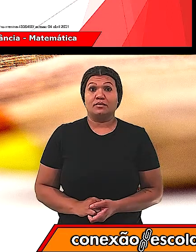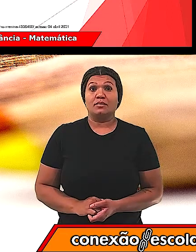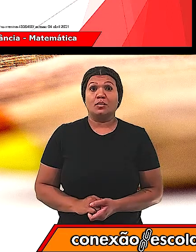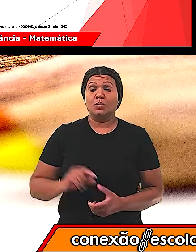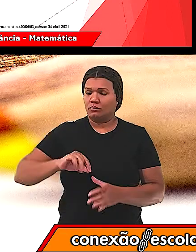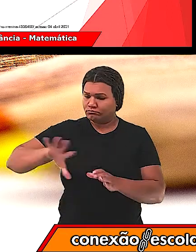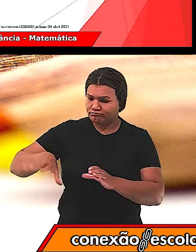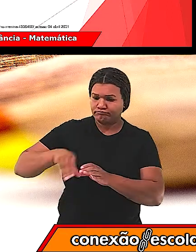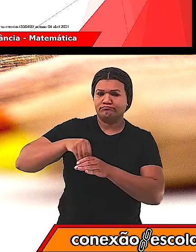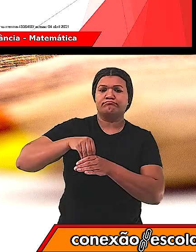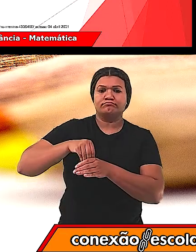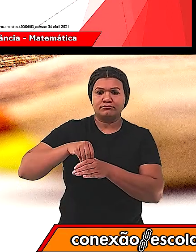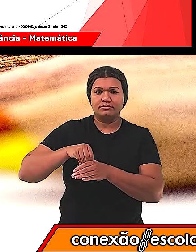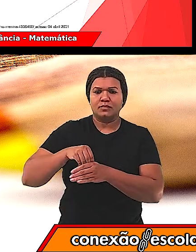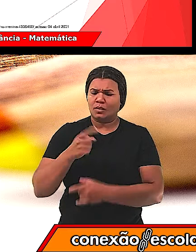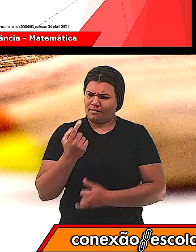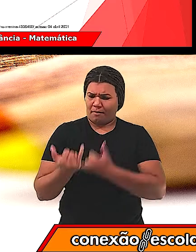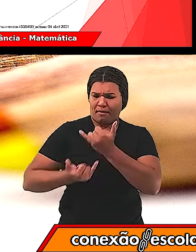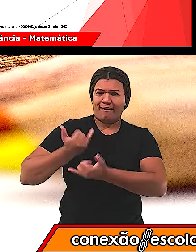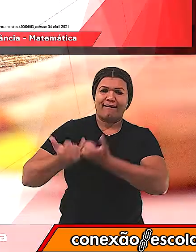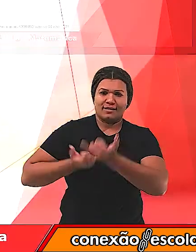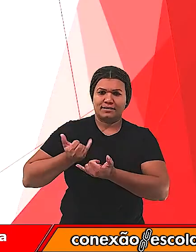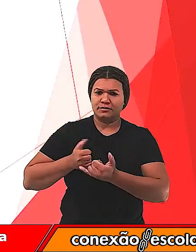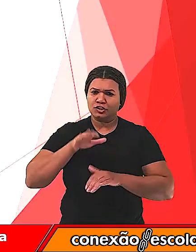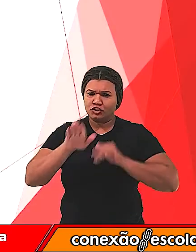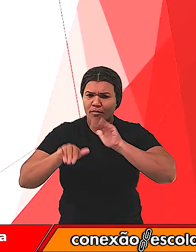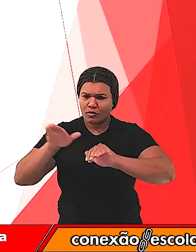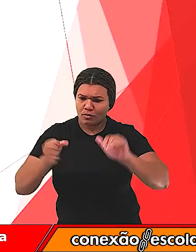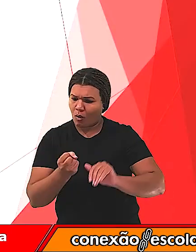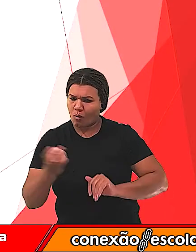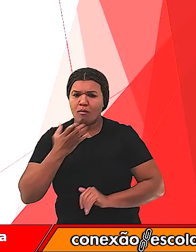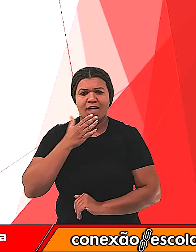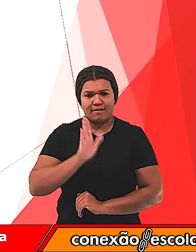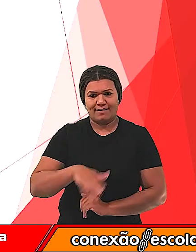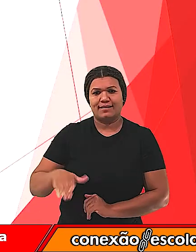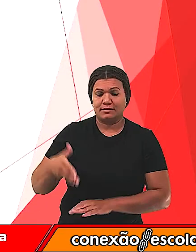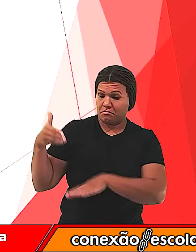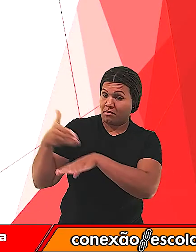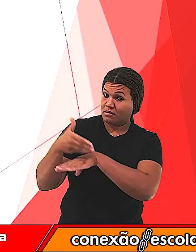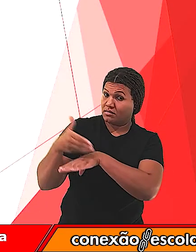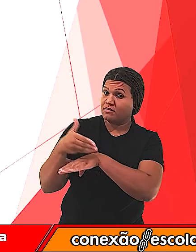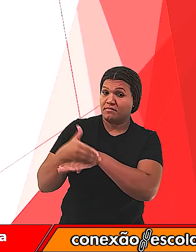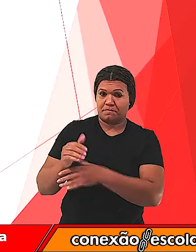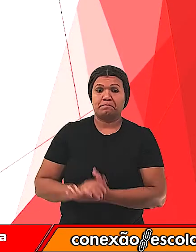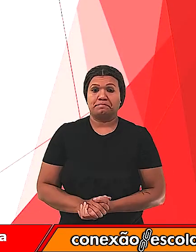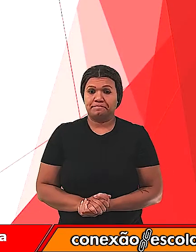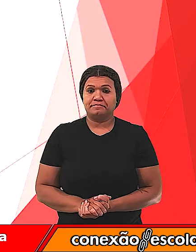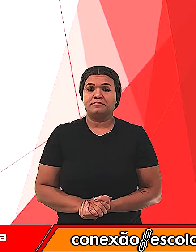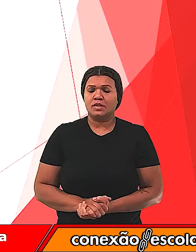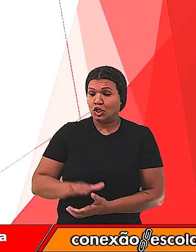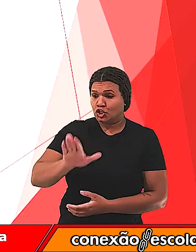Reunir. Em uma brincadeira, reuniram algumas crianças para participar.